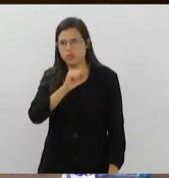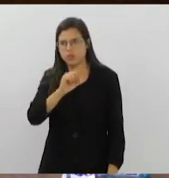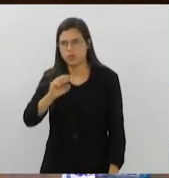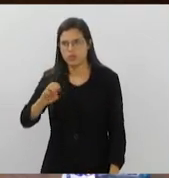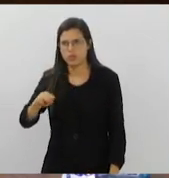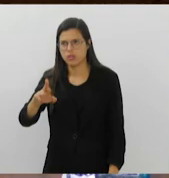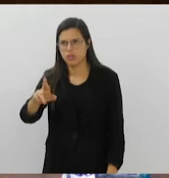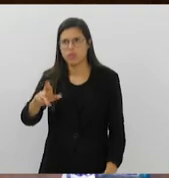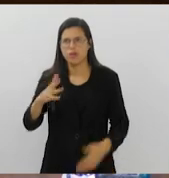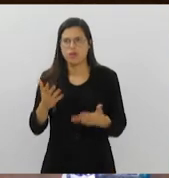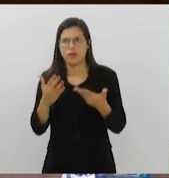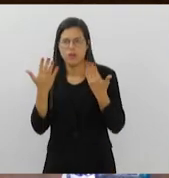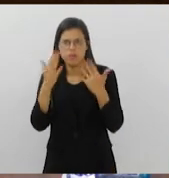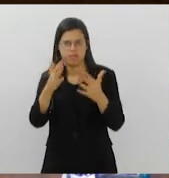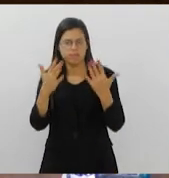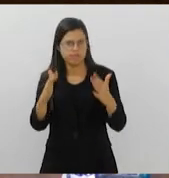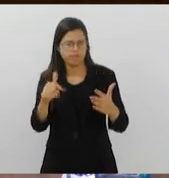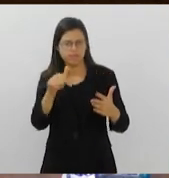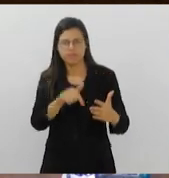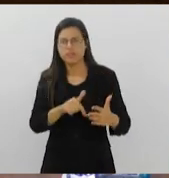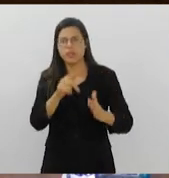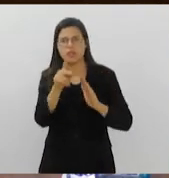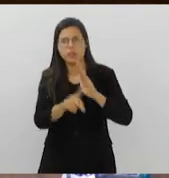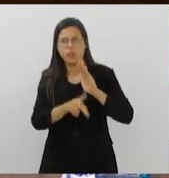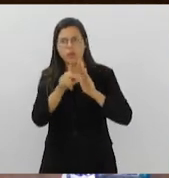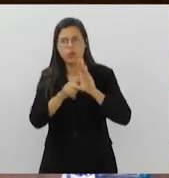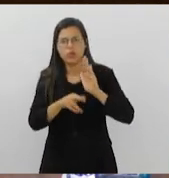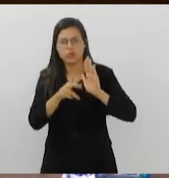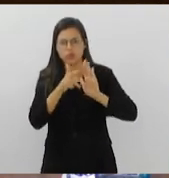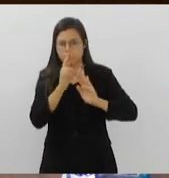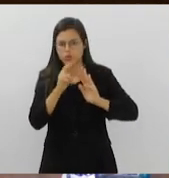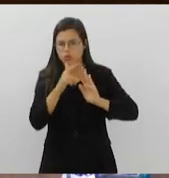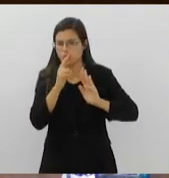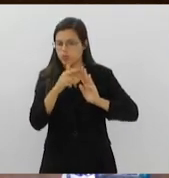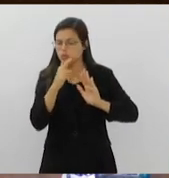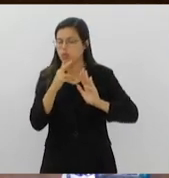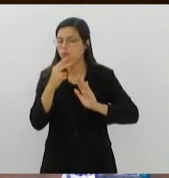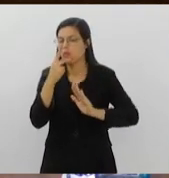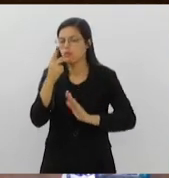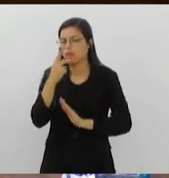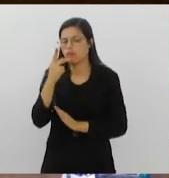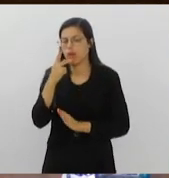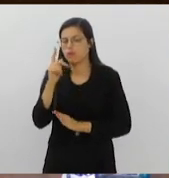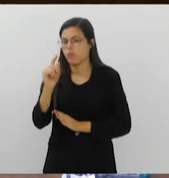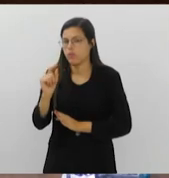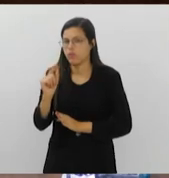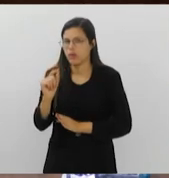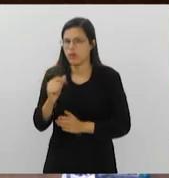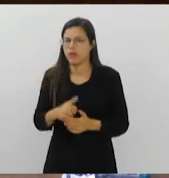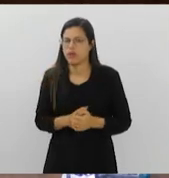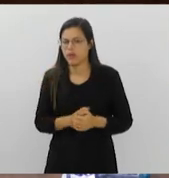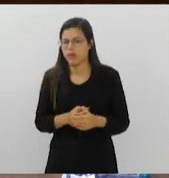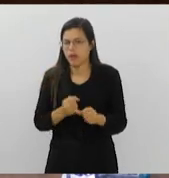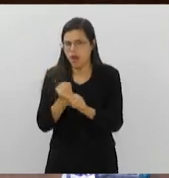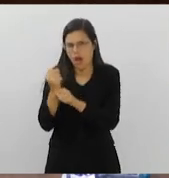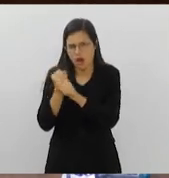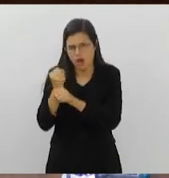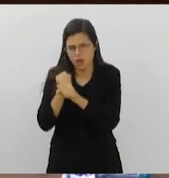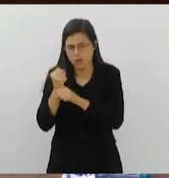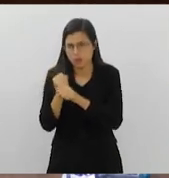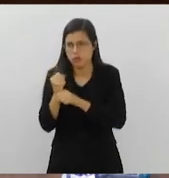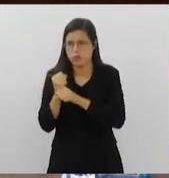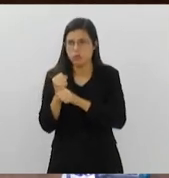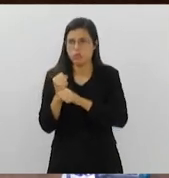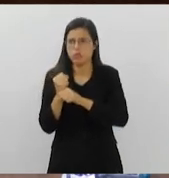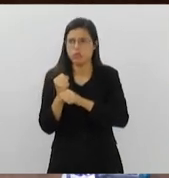senhor por esse projeto de resolução, dizer que durante muitos anos,